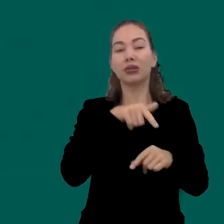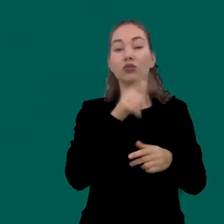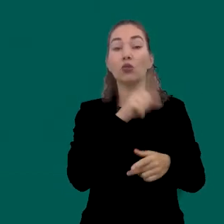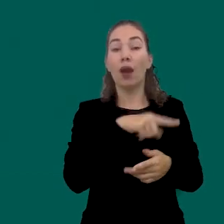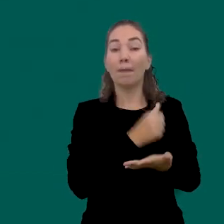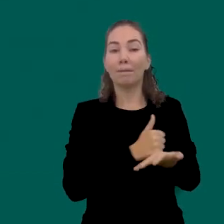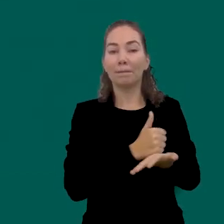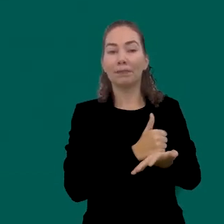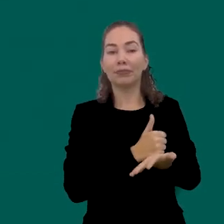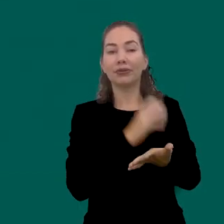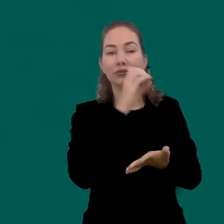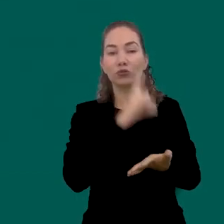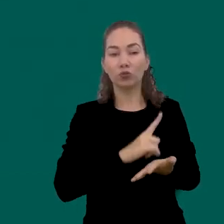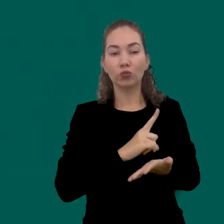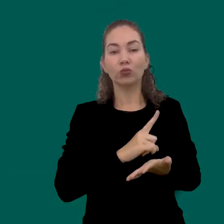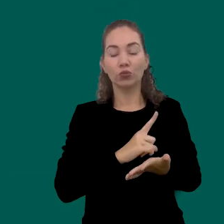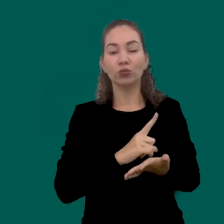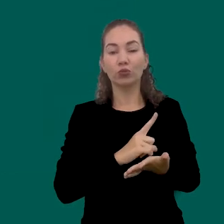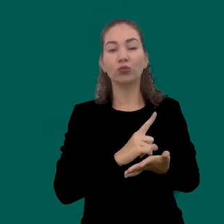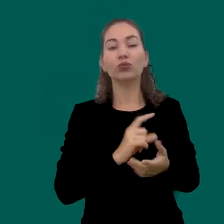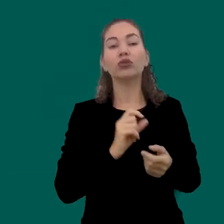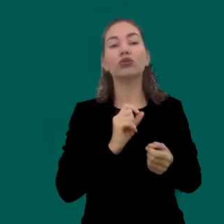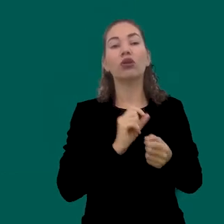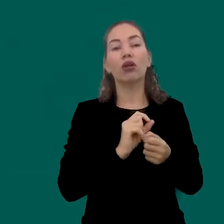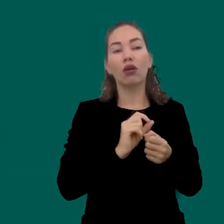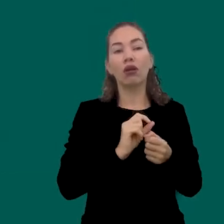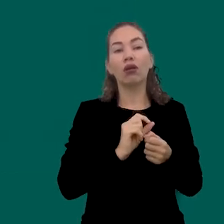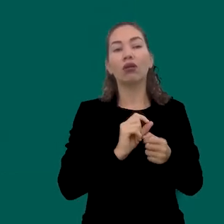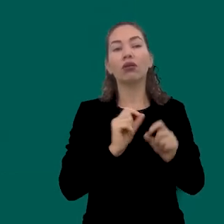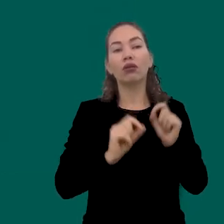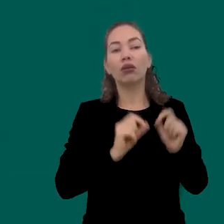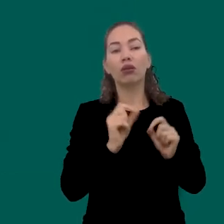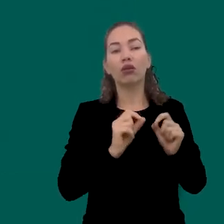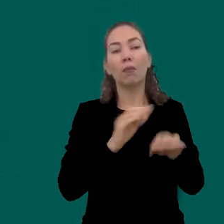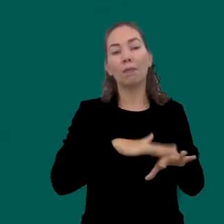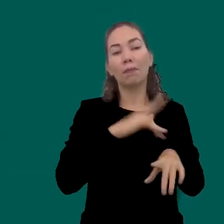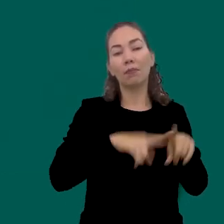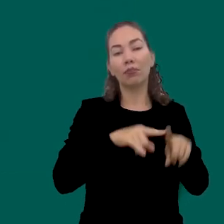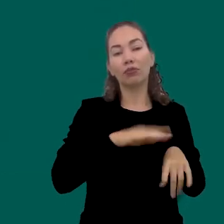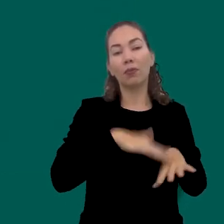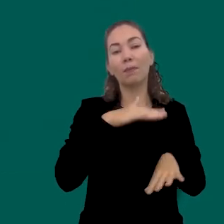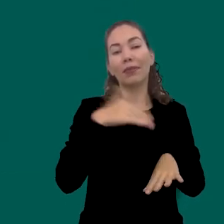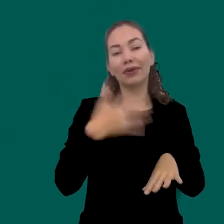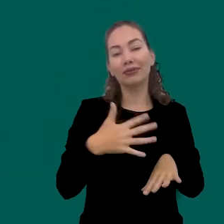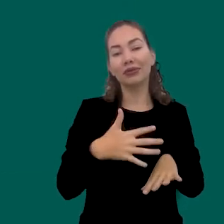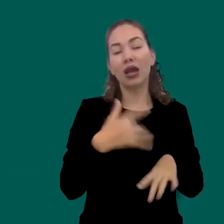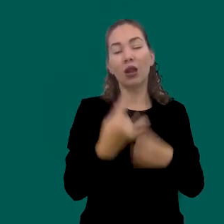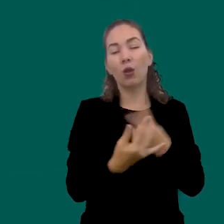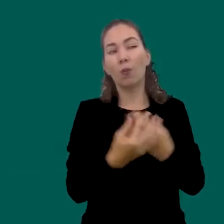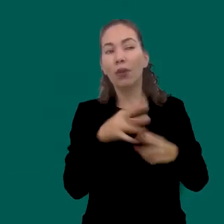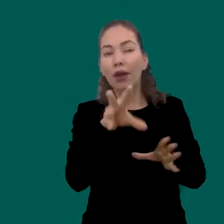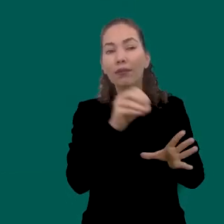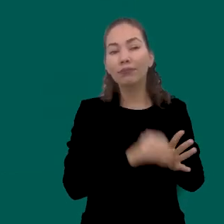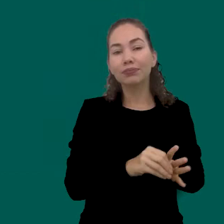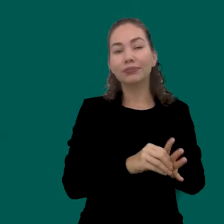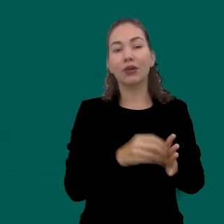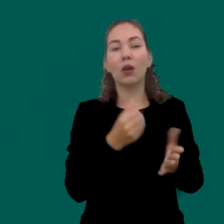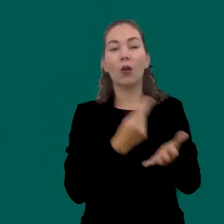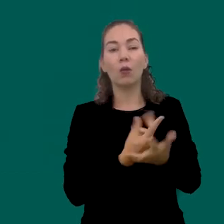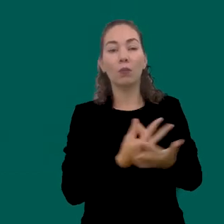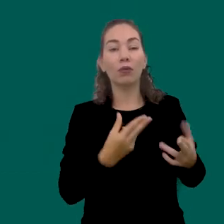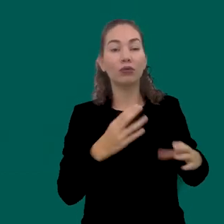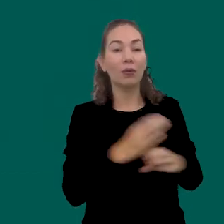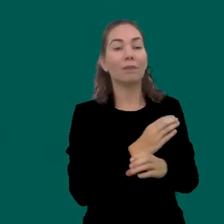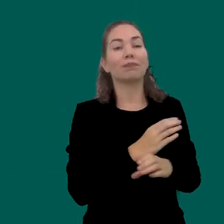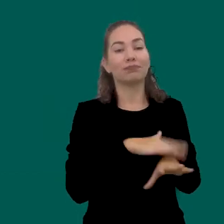de clientes, que como o ticket médio é alto, o cliente ele compra um produtinho um pouco mais caro, ele coloca alguma coisa a mais, ele compra uma receita mais